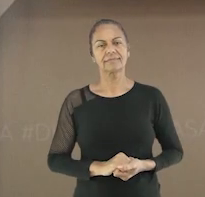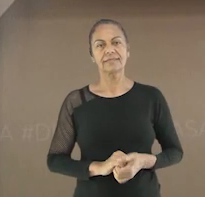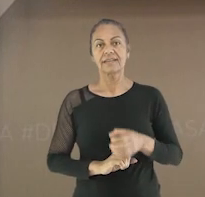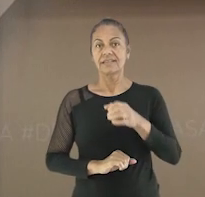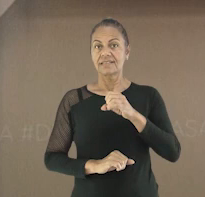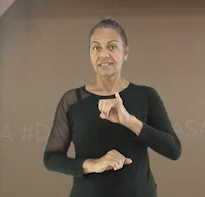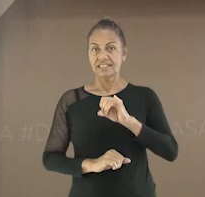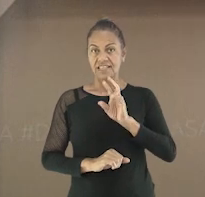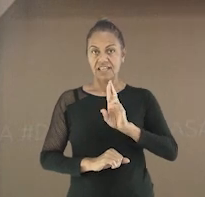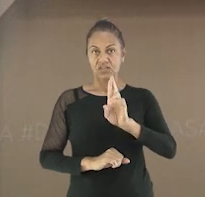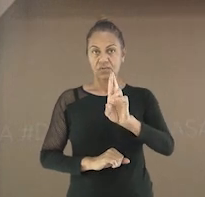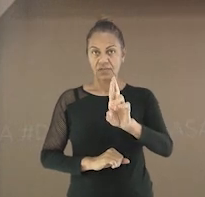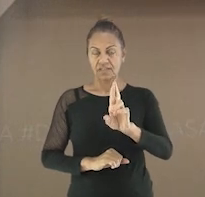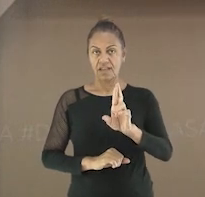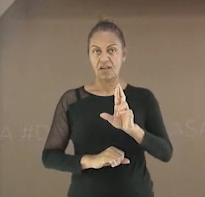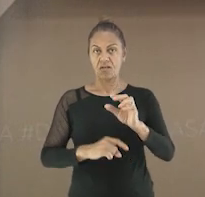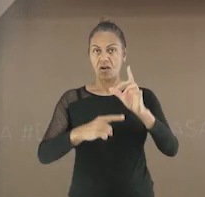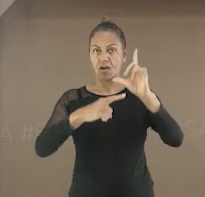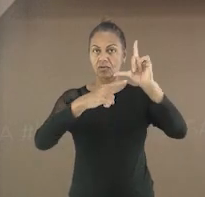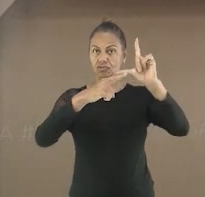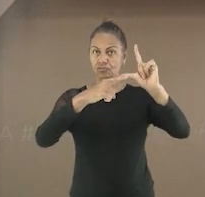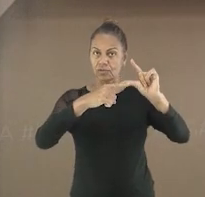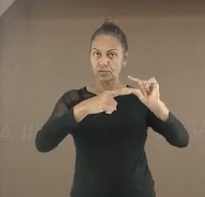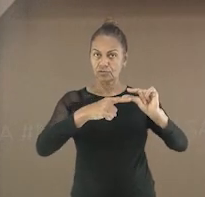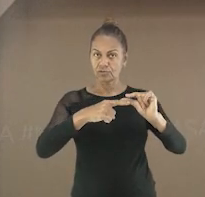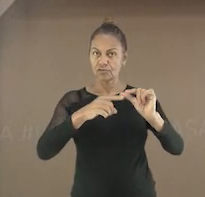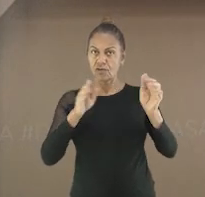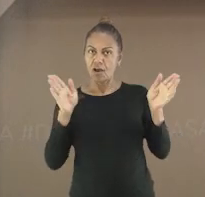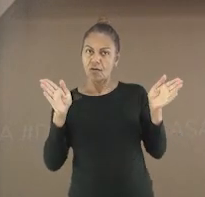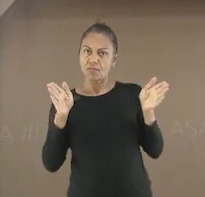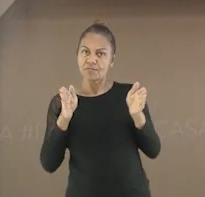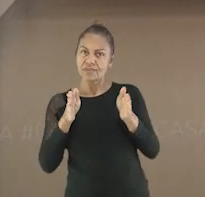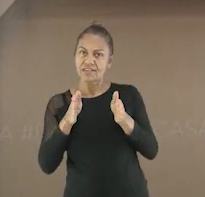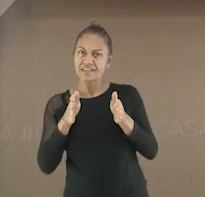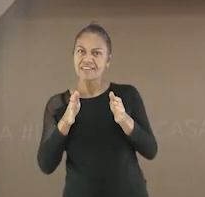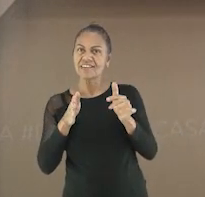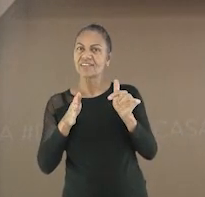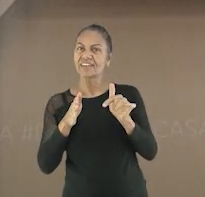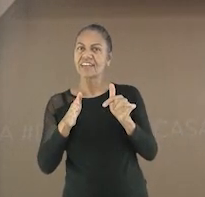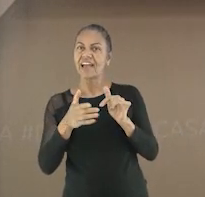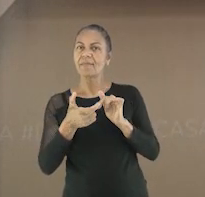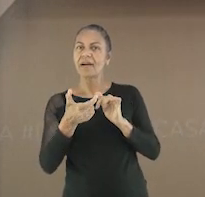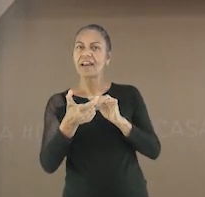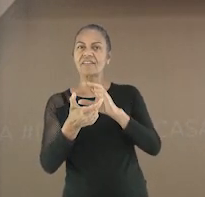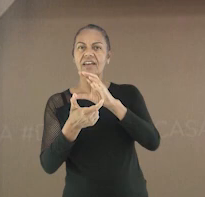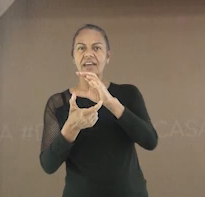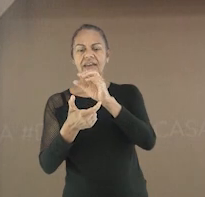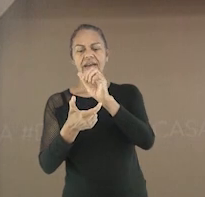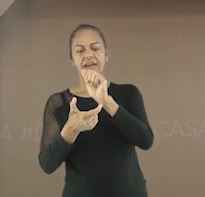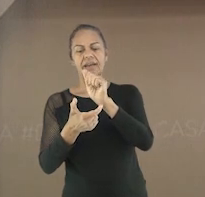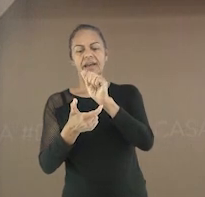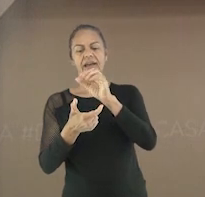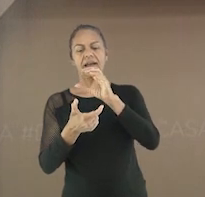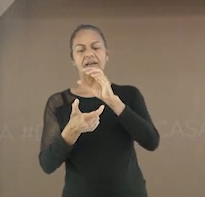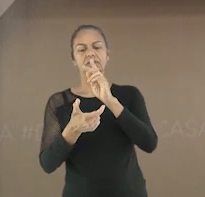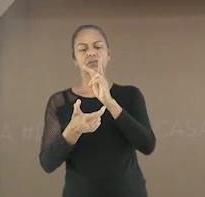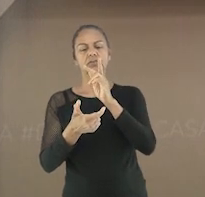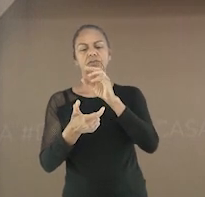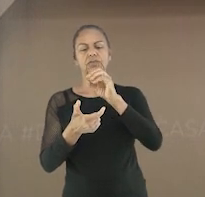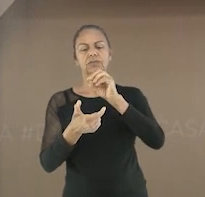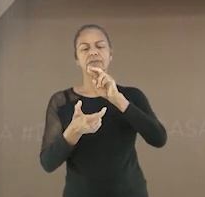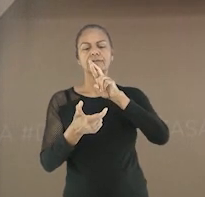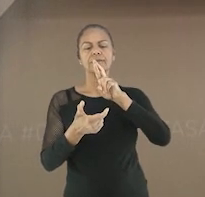Se você respondeu diminutivo, você acertou. Perceba que o final da palavra termina